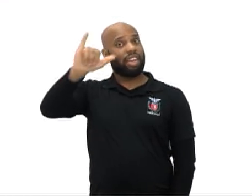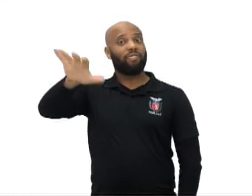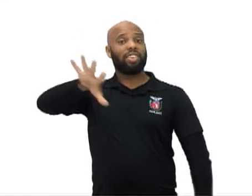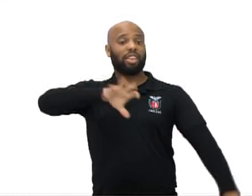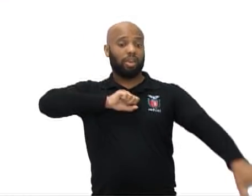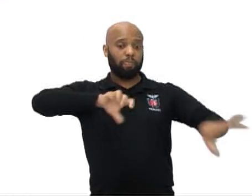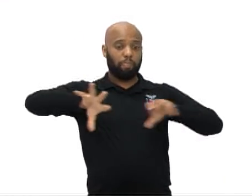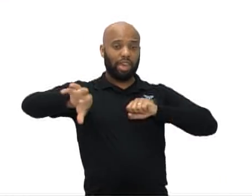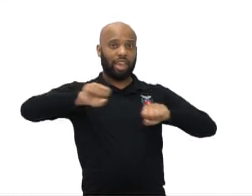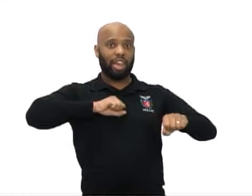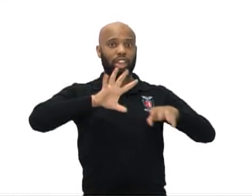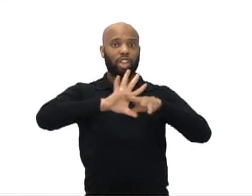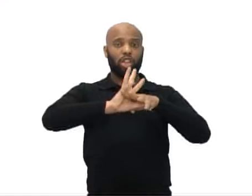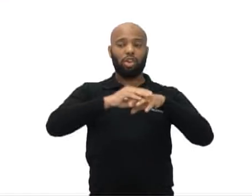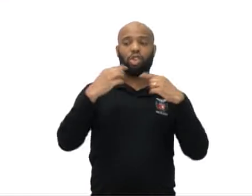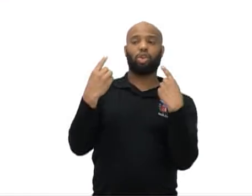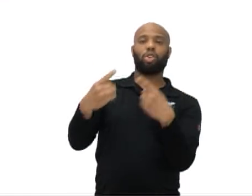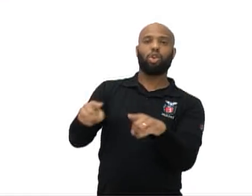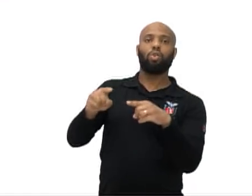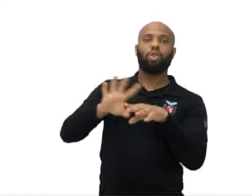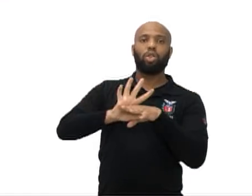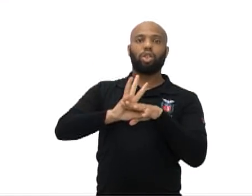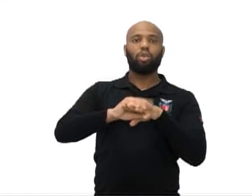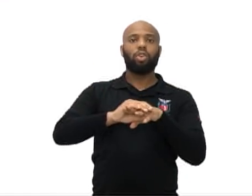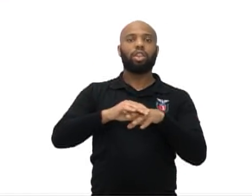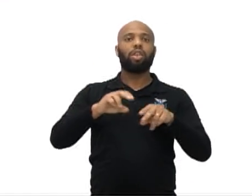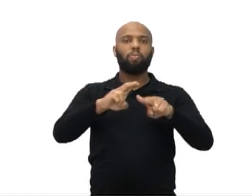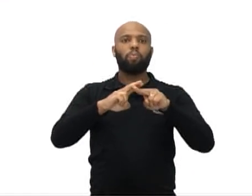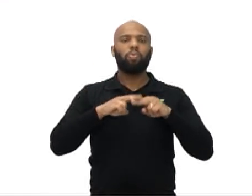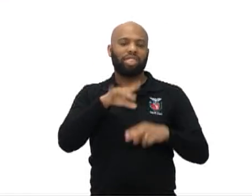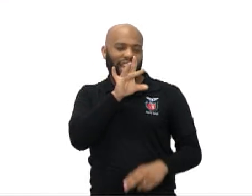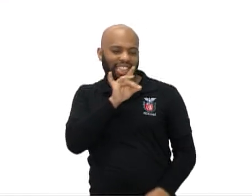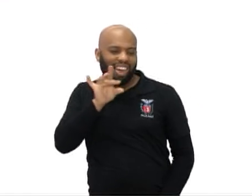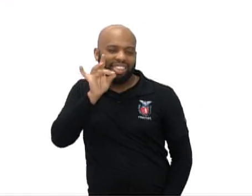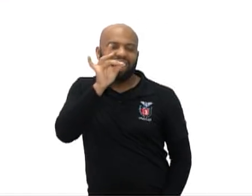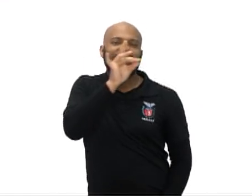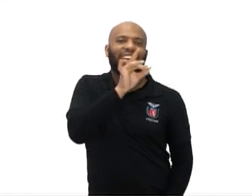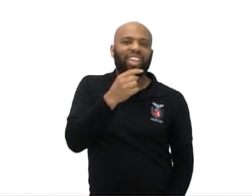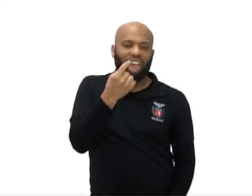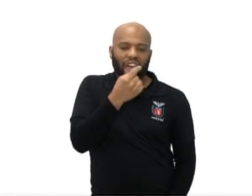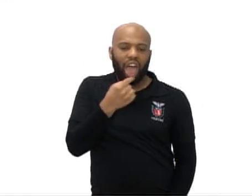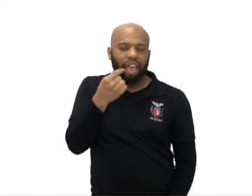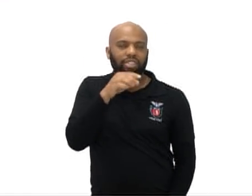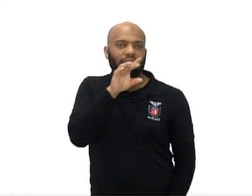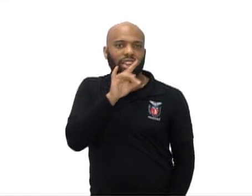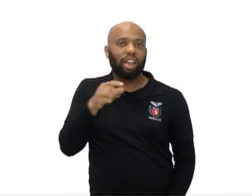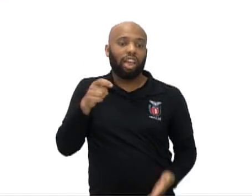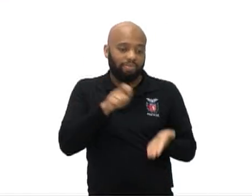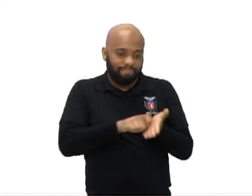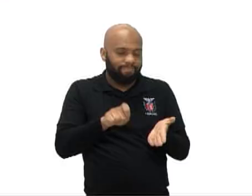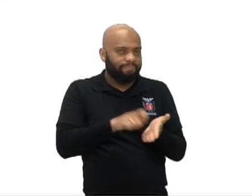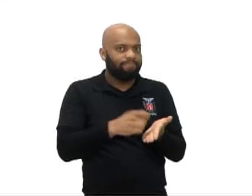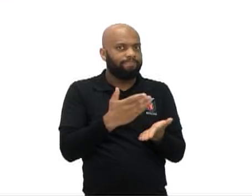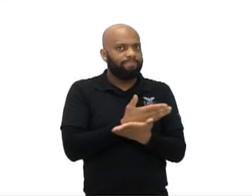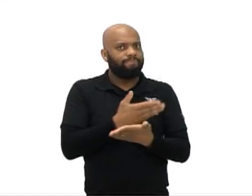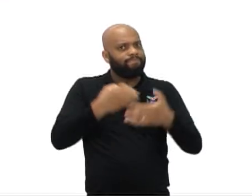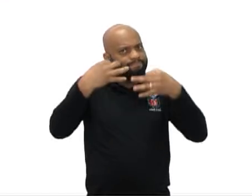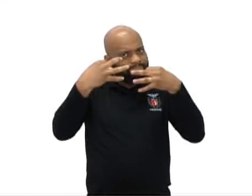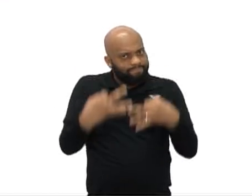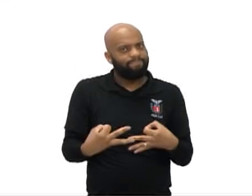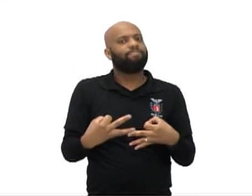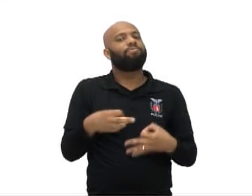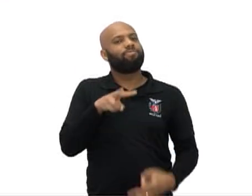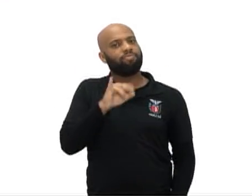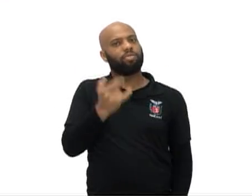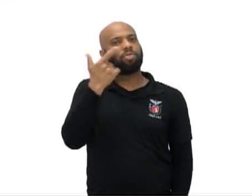prevenção contra doenças transmitidas por secreções das vias aéreas? Agora eu quero que você pegue o teu caderno e você capriche, porque eu tenho certeza